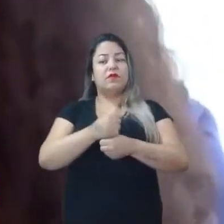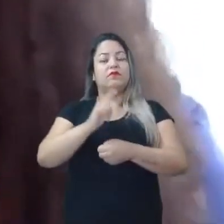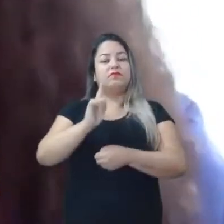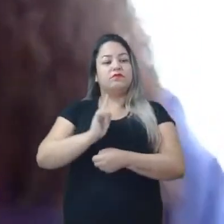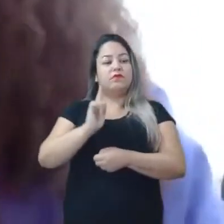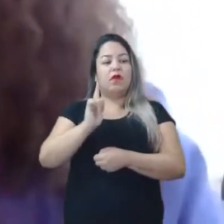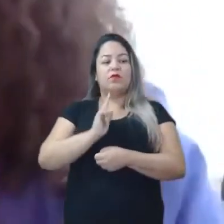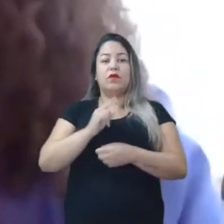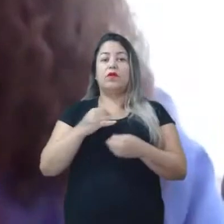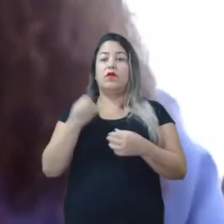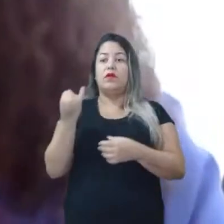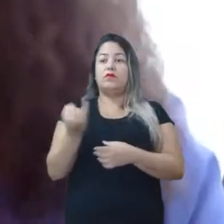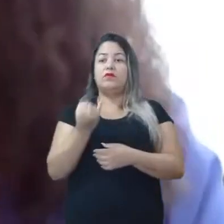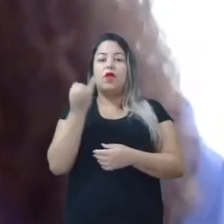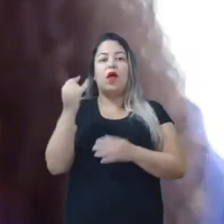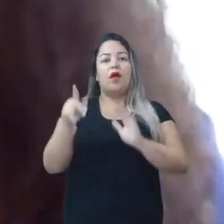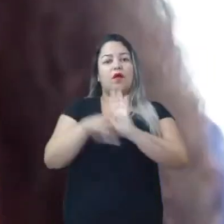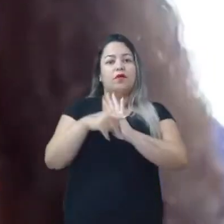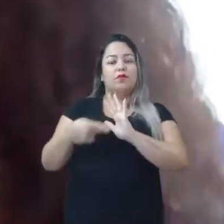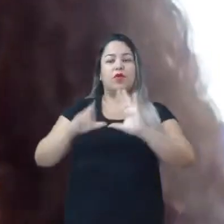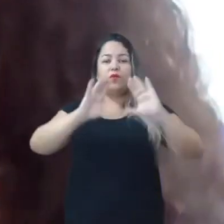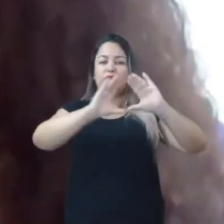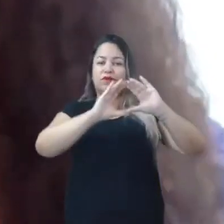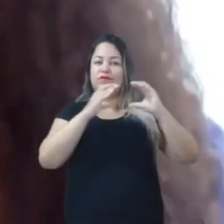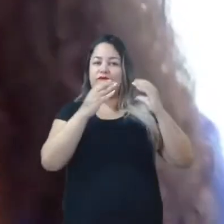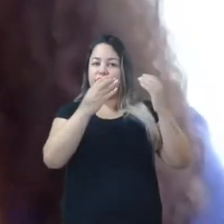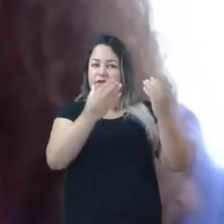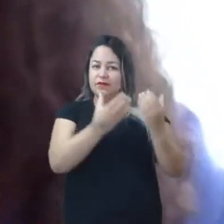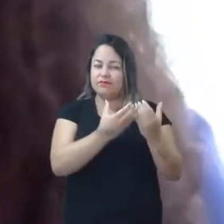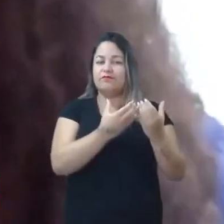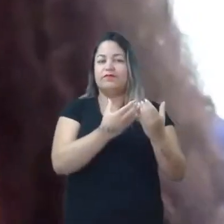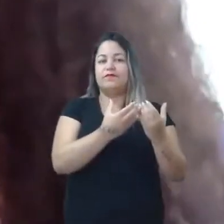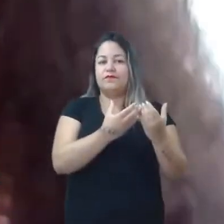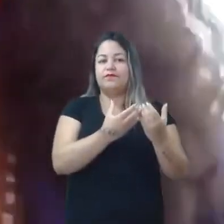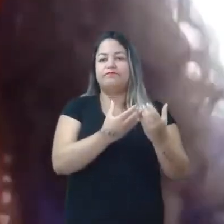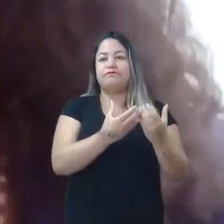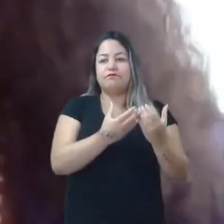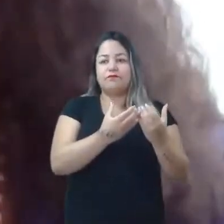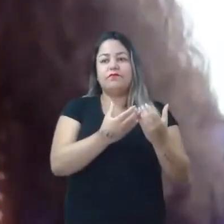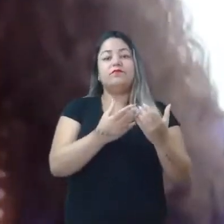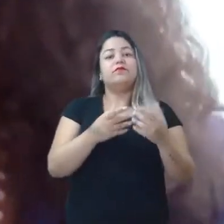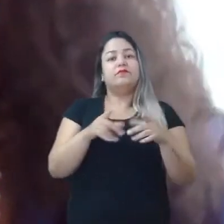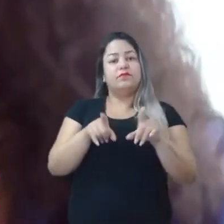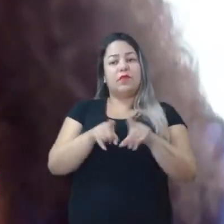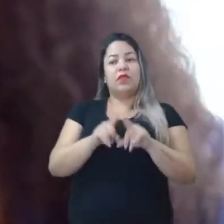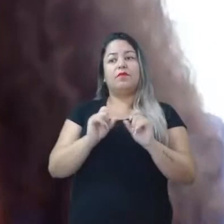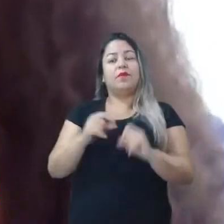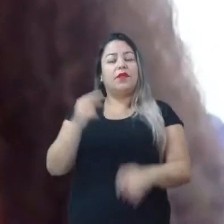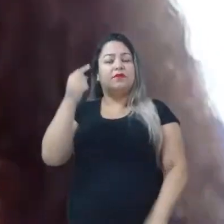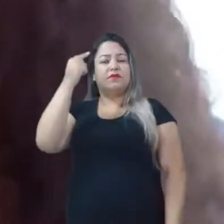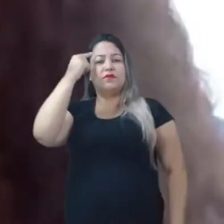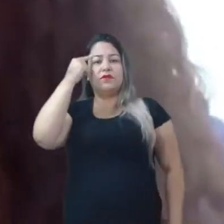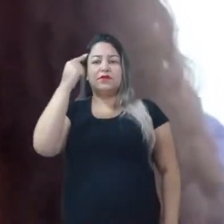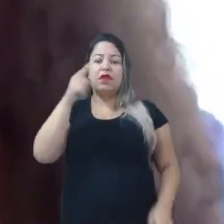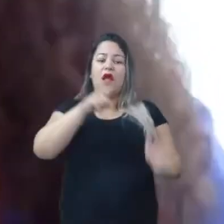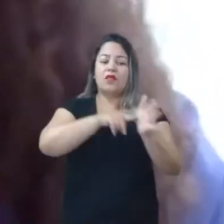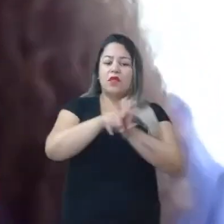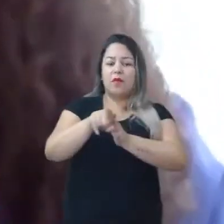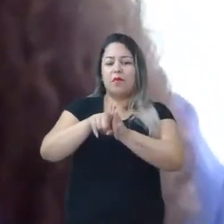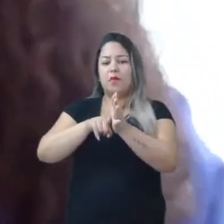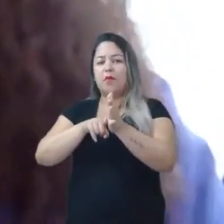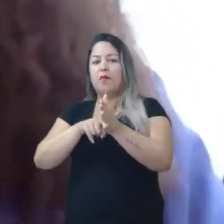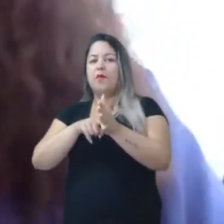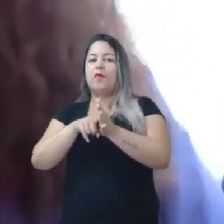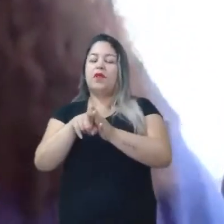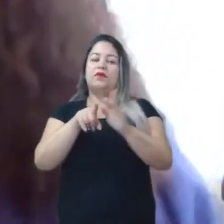importantes, como a própria conferência, né? A conferência, né, que está sendo pensada para julho do ano